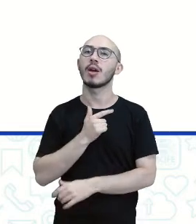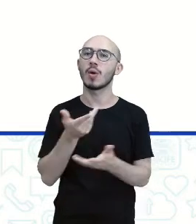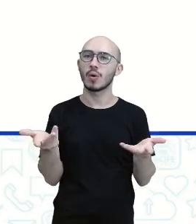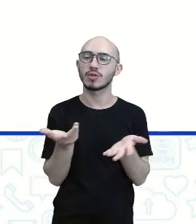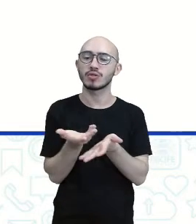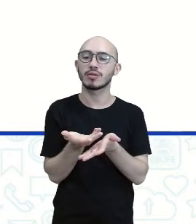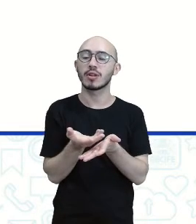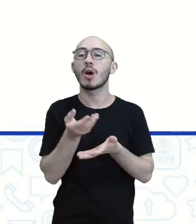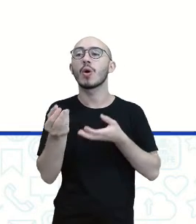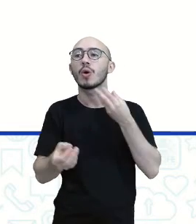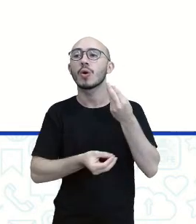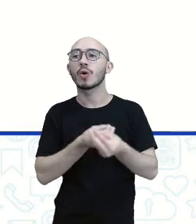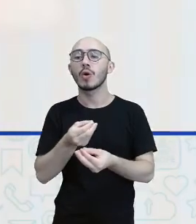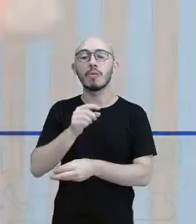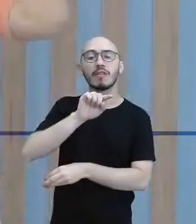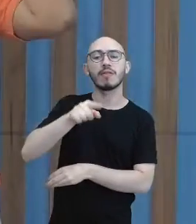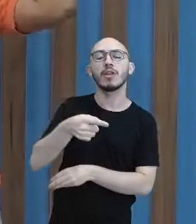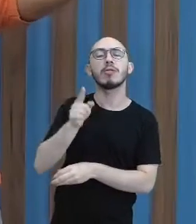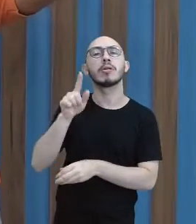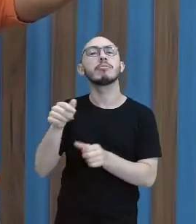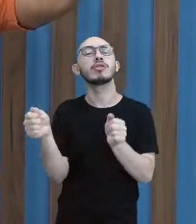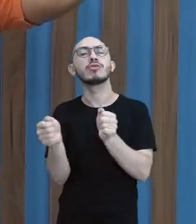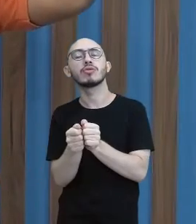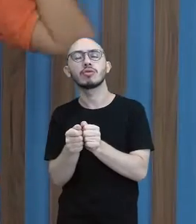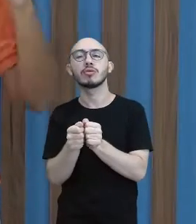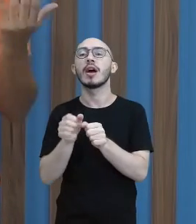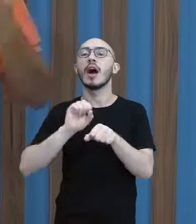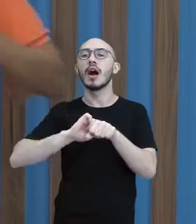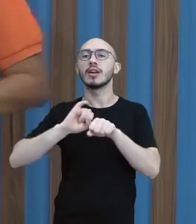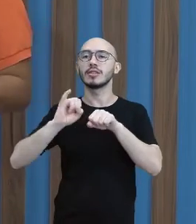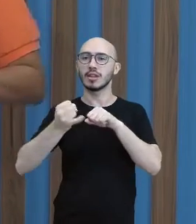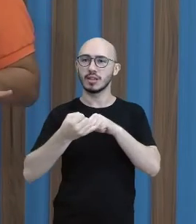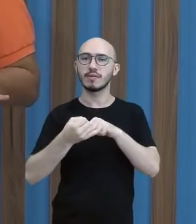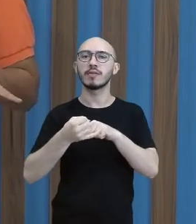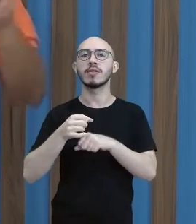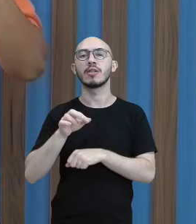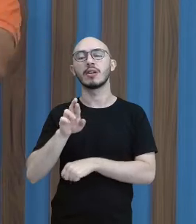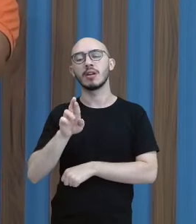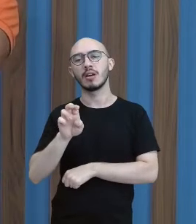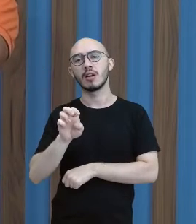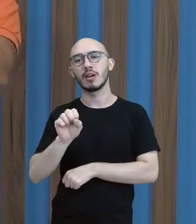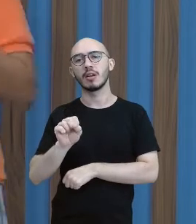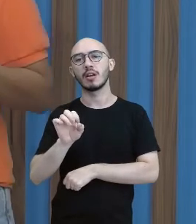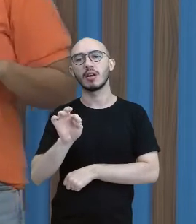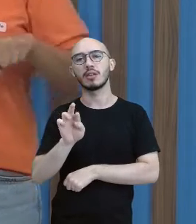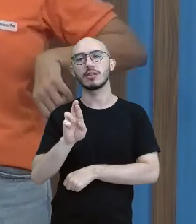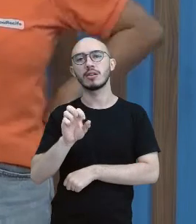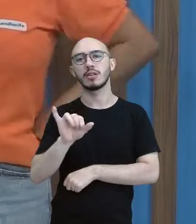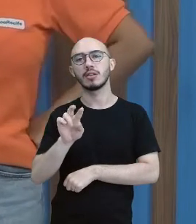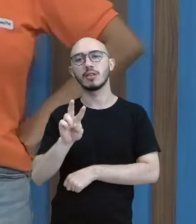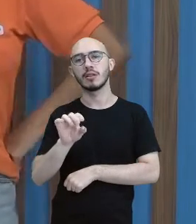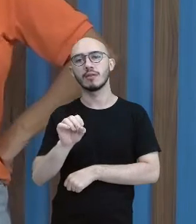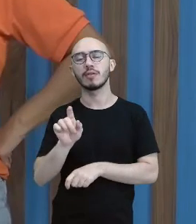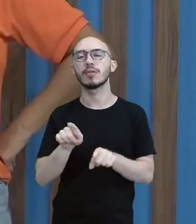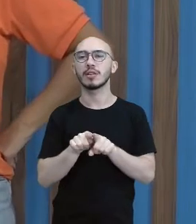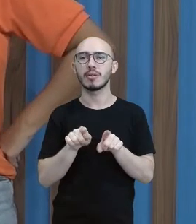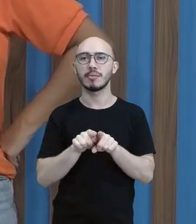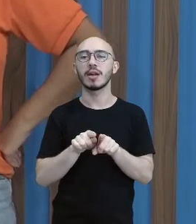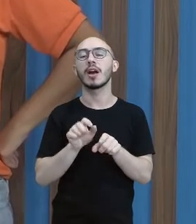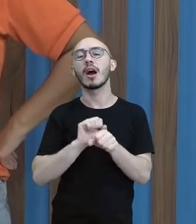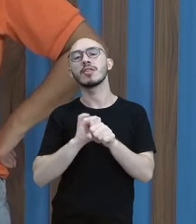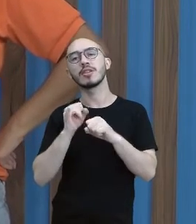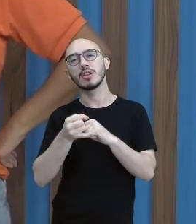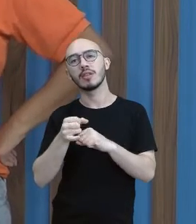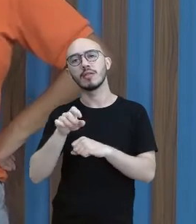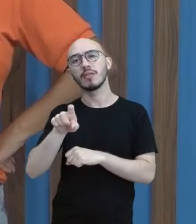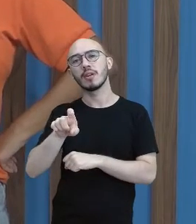a relação da vírgula com os adjetivos restritivos e explicativos. Para isso, vamos dar aquela relembradinha, porque é